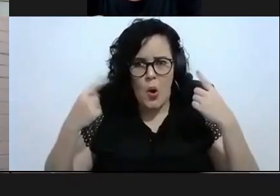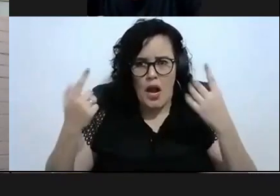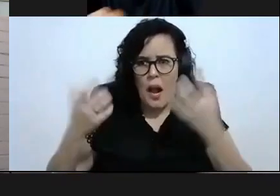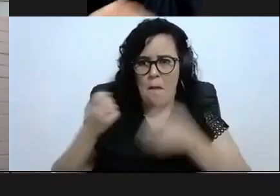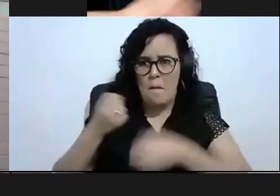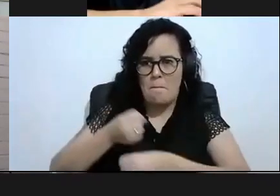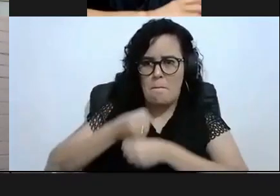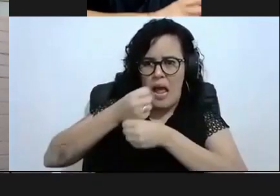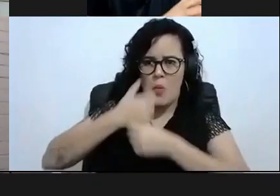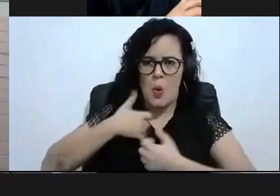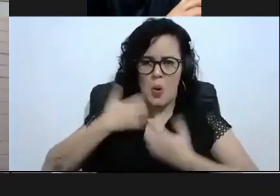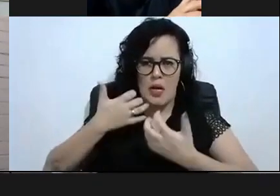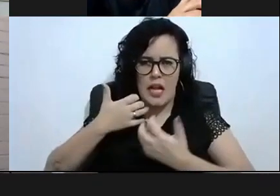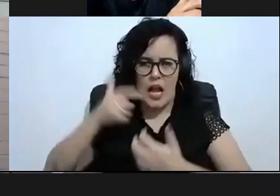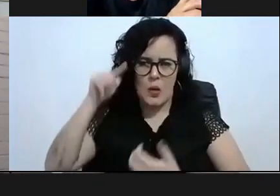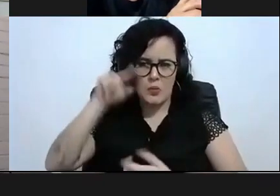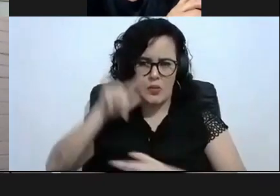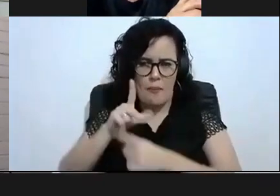que